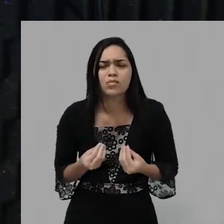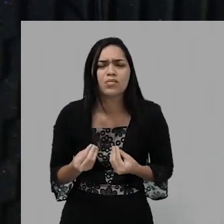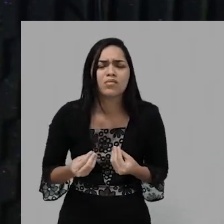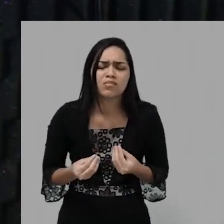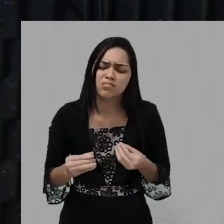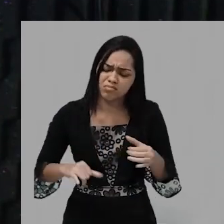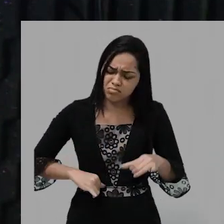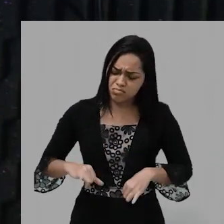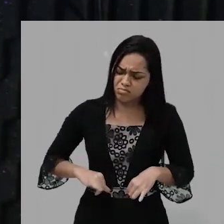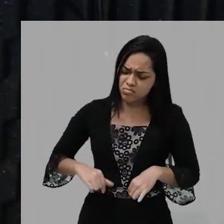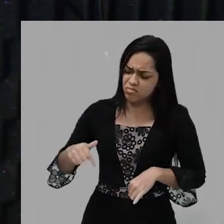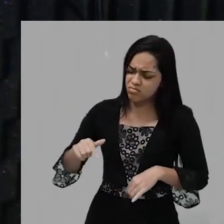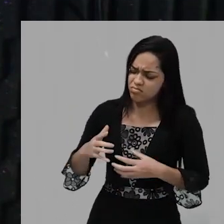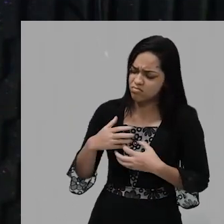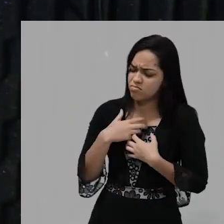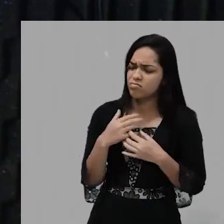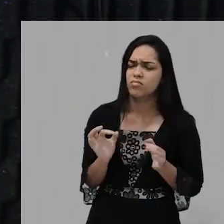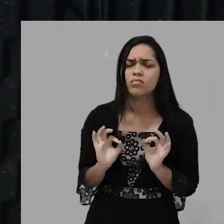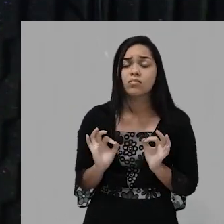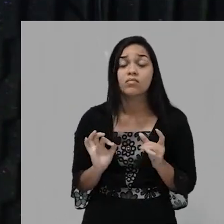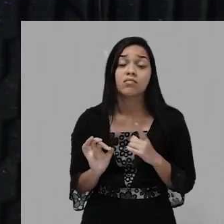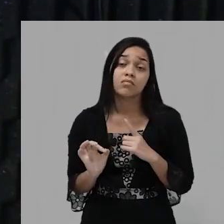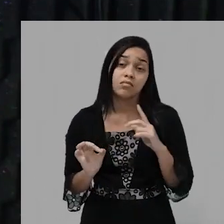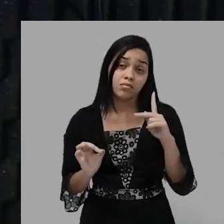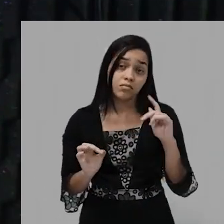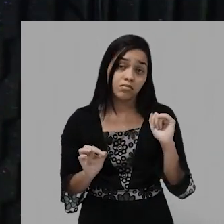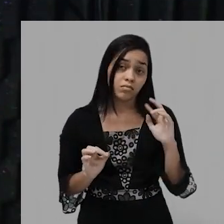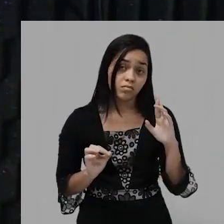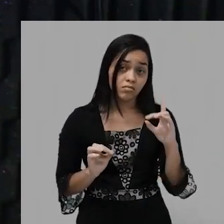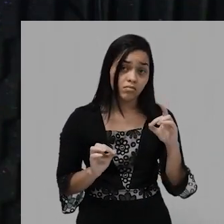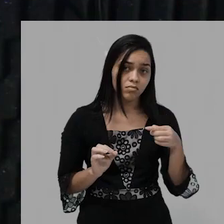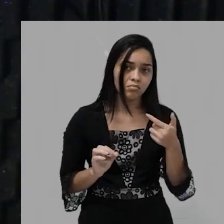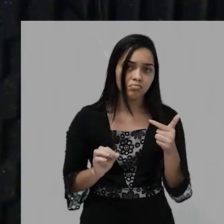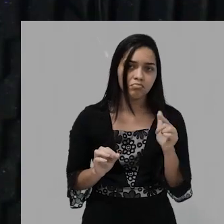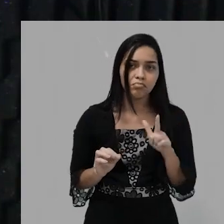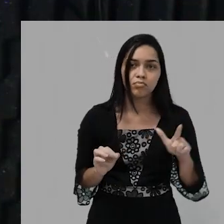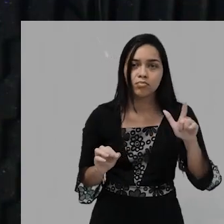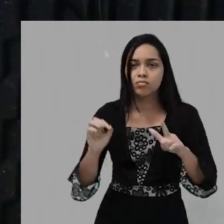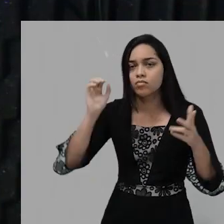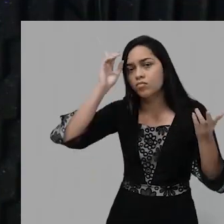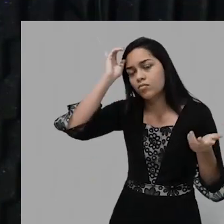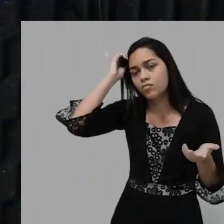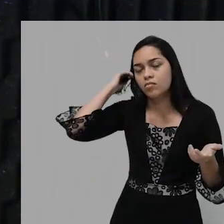dói e não sente? Então, tem um paradoxo aí, fica meio sem lógica, meio sem